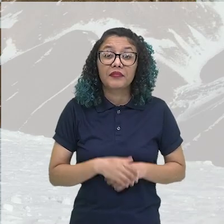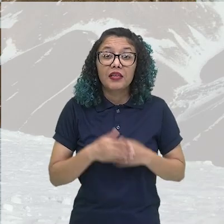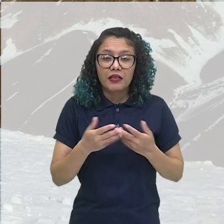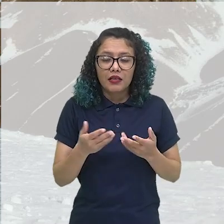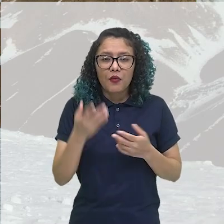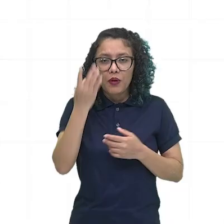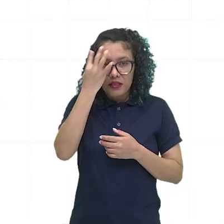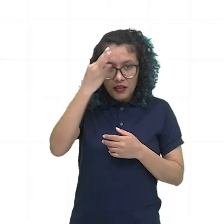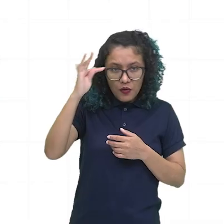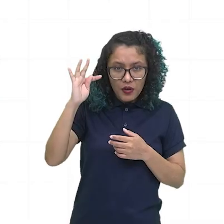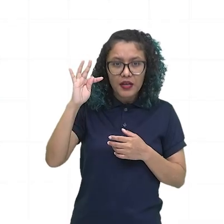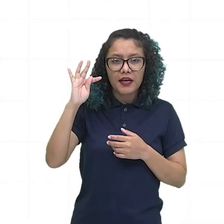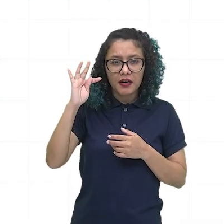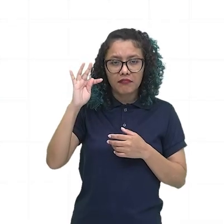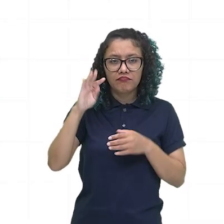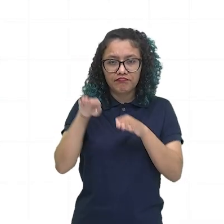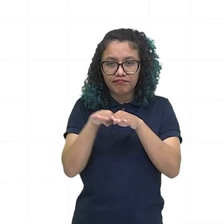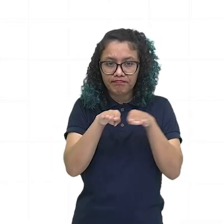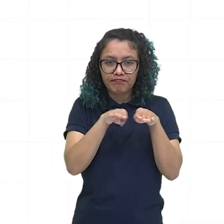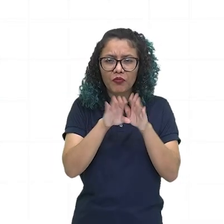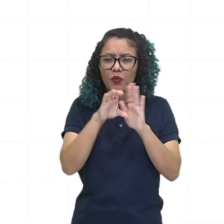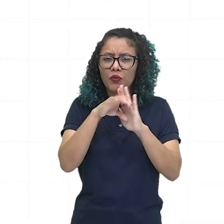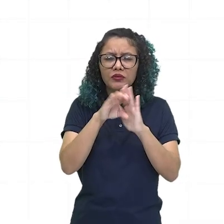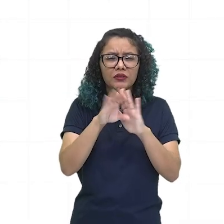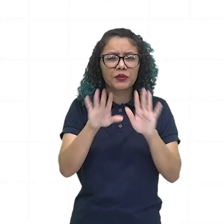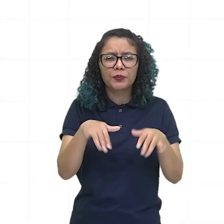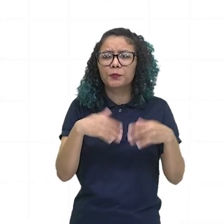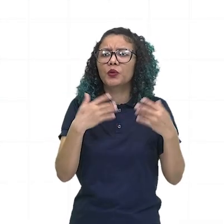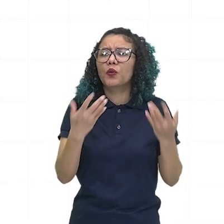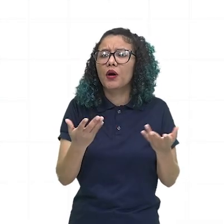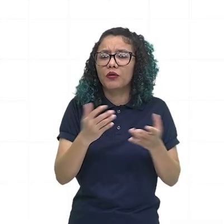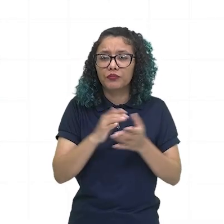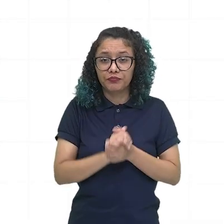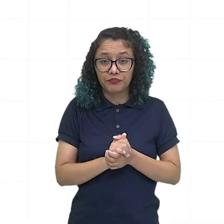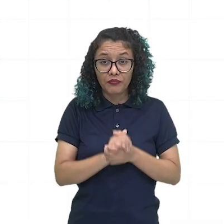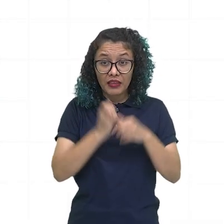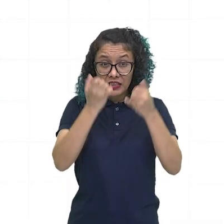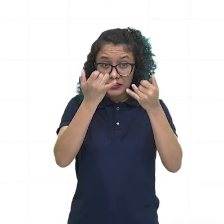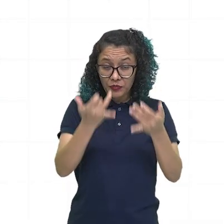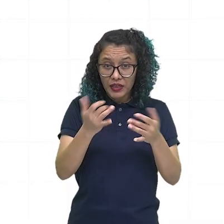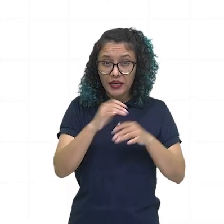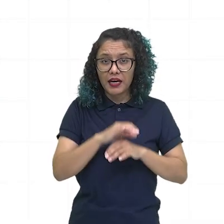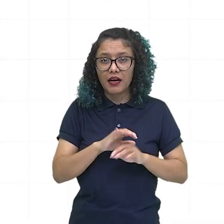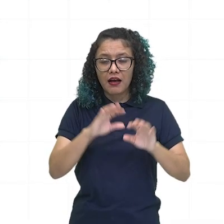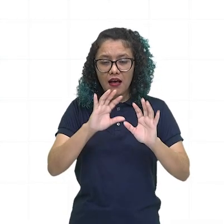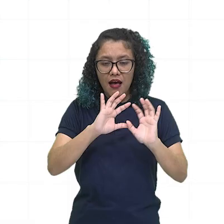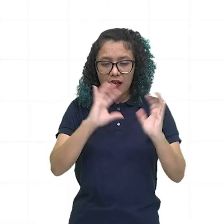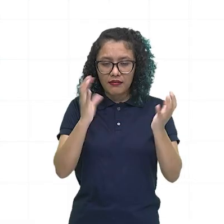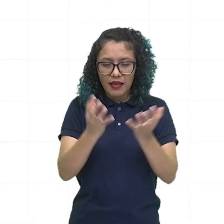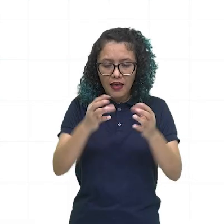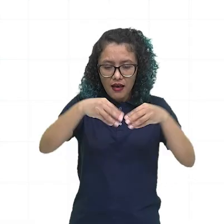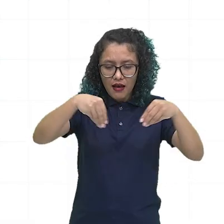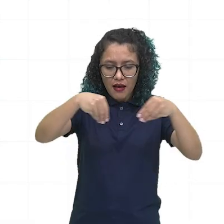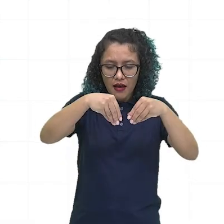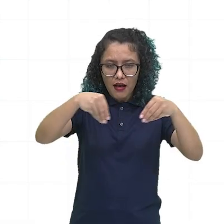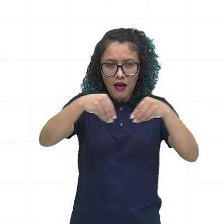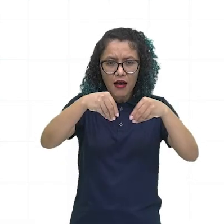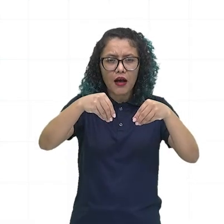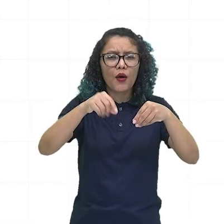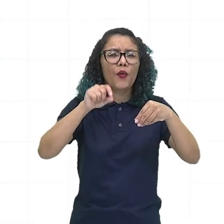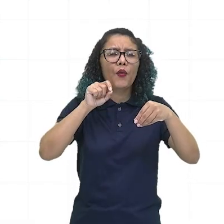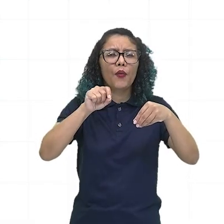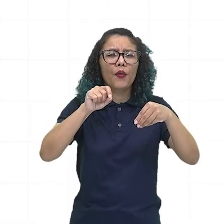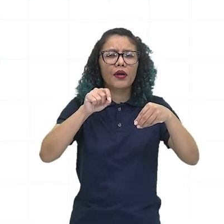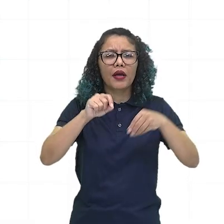teoria das placas tectônicas, como conceito, ela postula que a litosfera da Terra, e quando